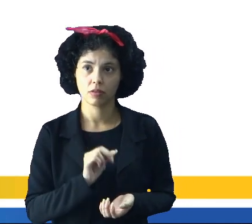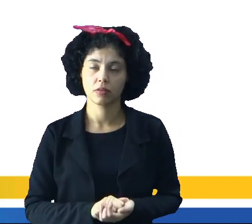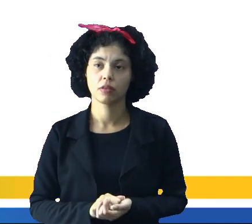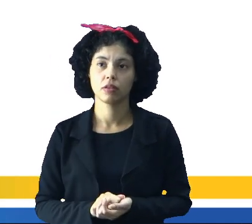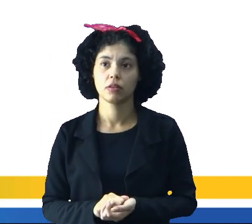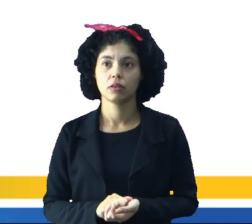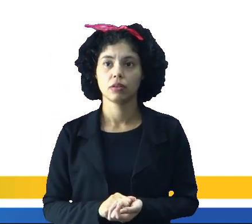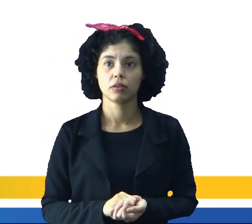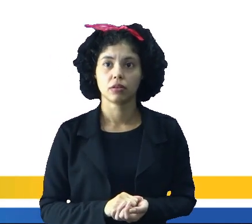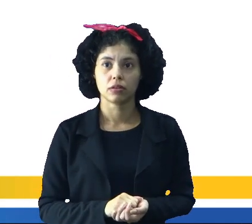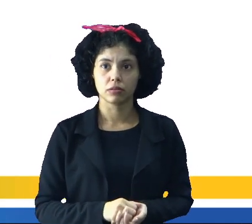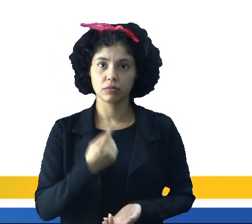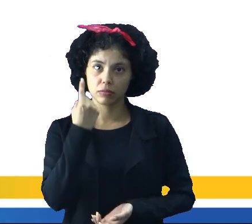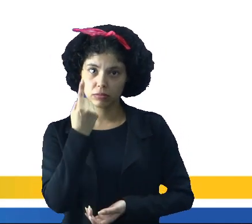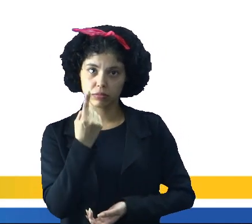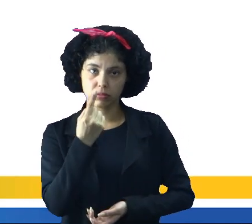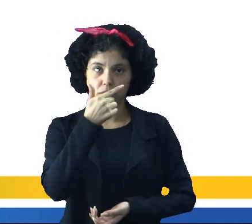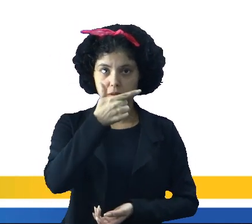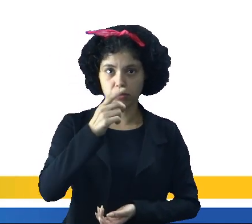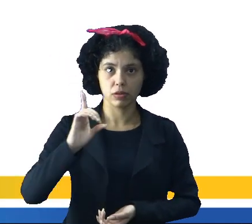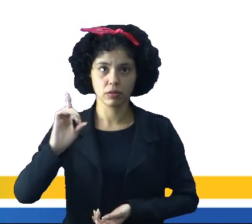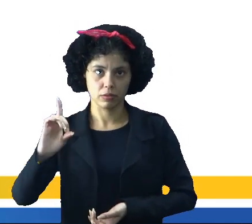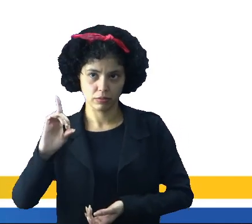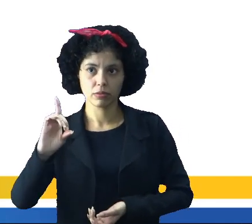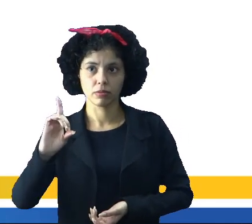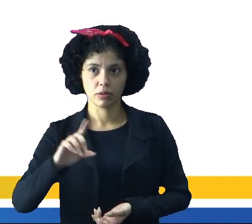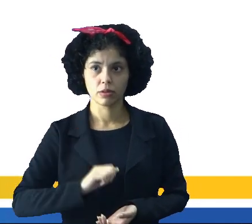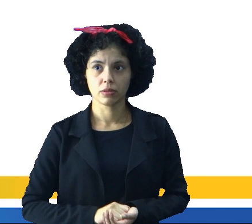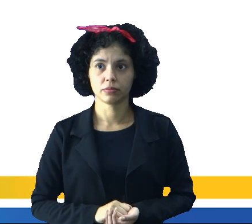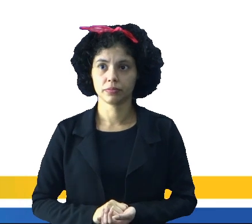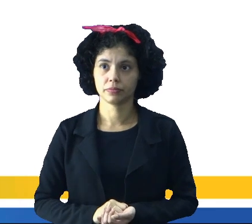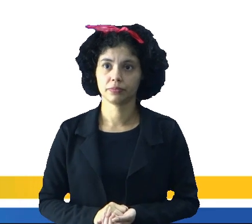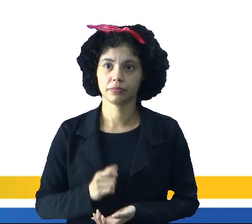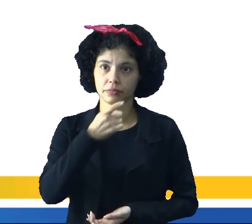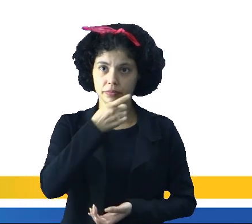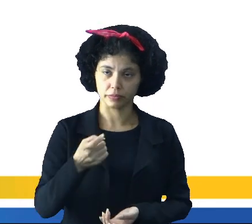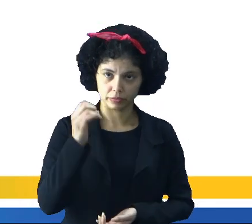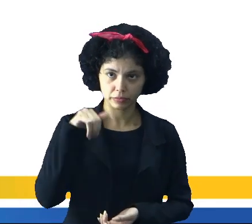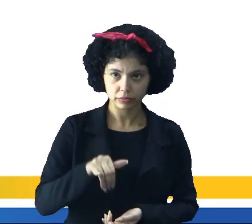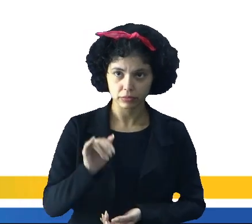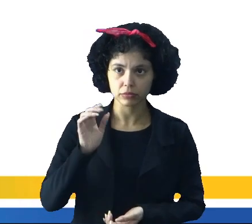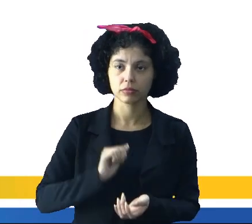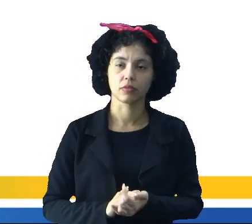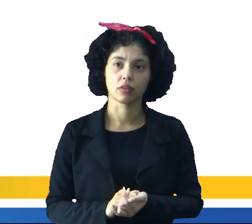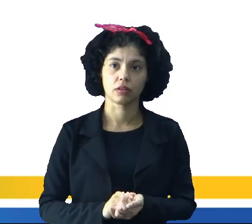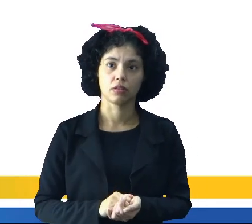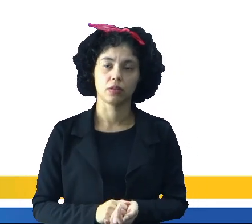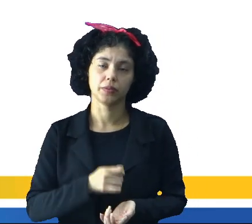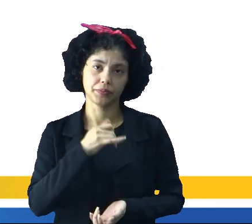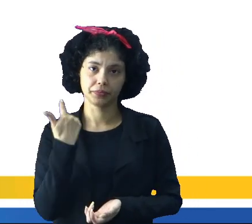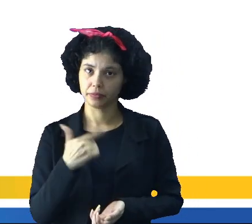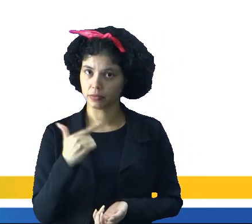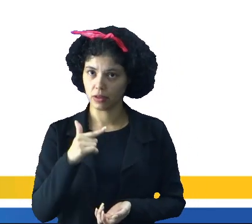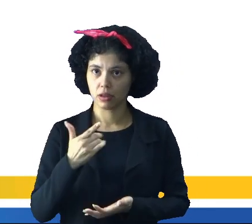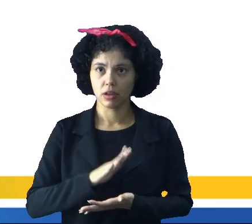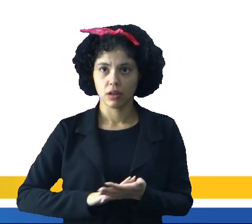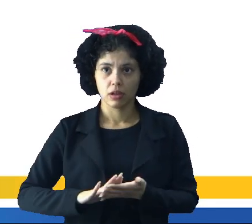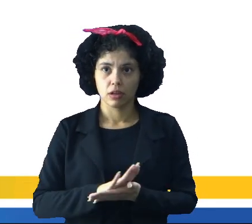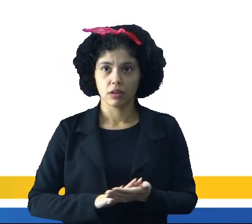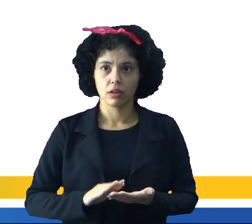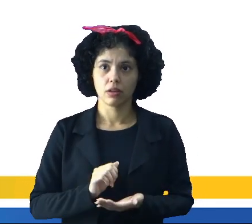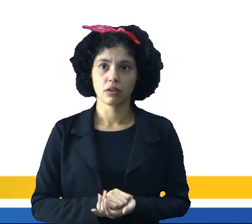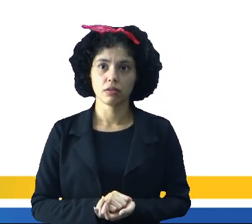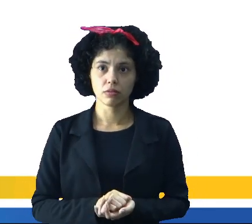bidimensional. Um eixo, tá, do x e o eixo do y, sem pontos